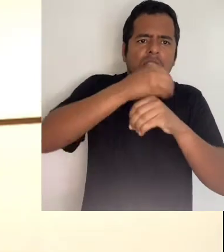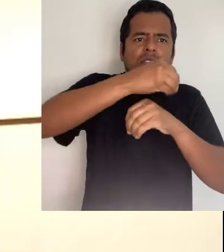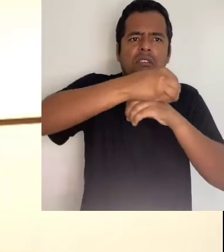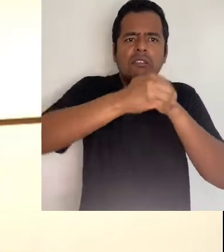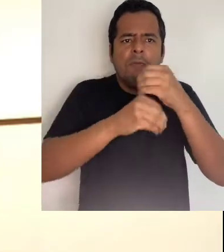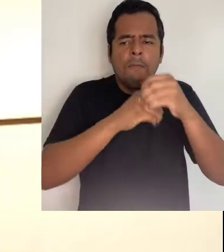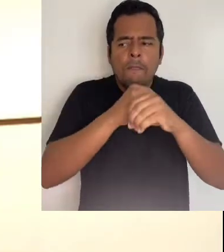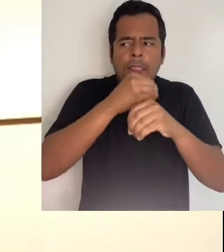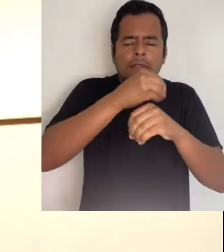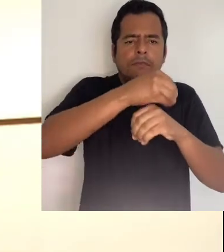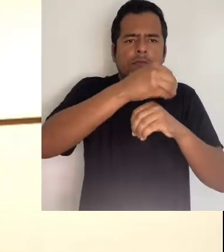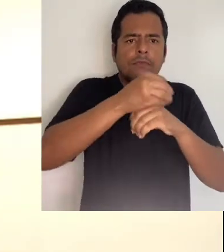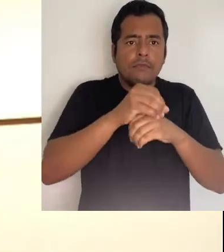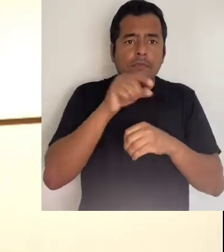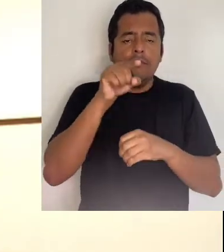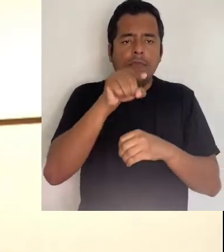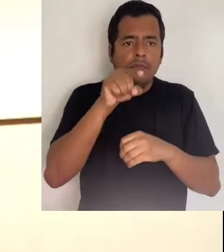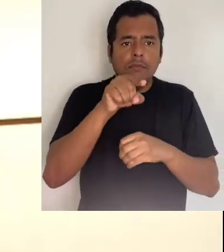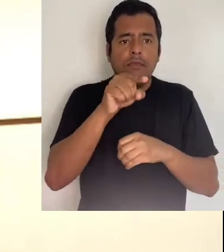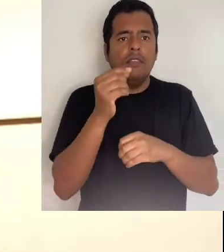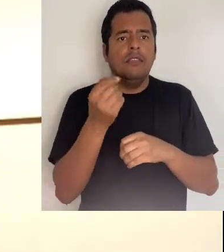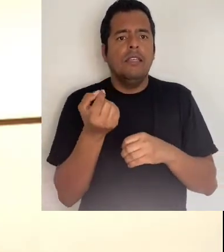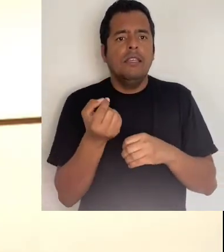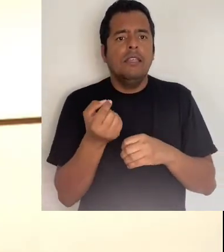ter as moléculas aí, os choques entre elas